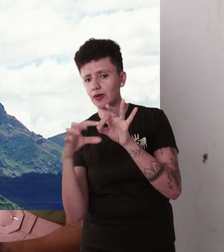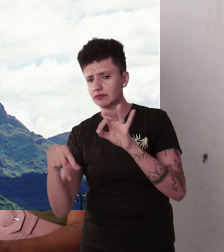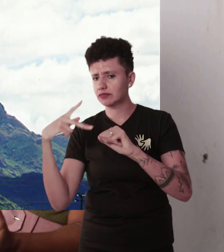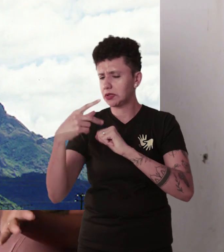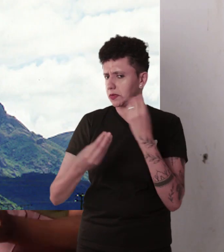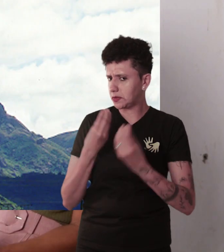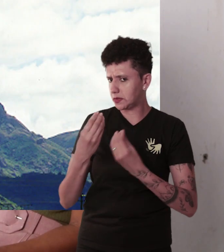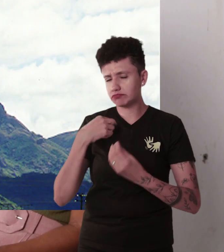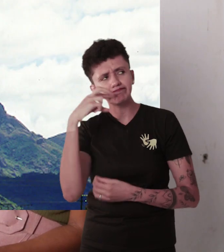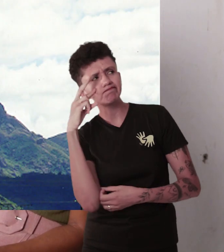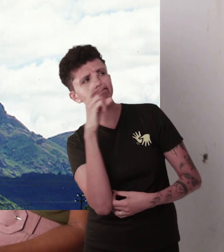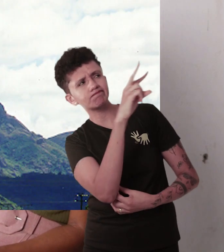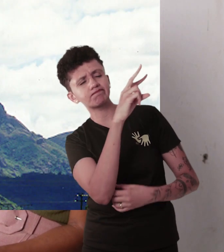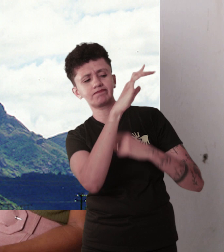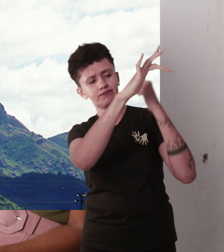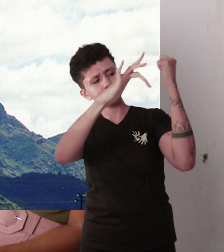Mas como? A gente vê ali